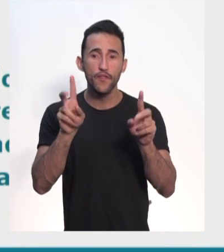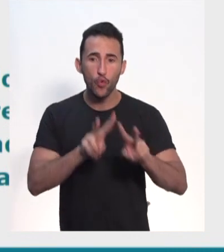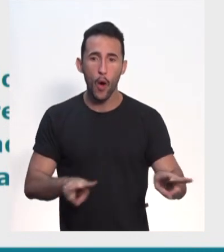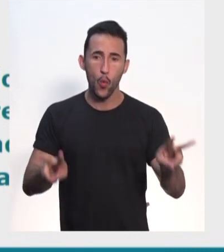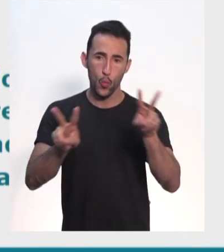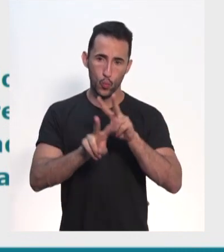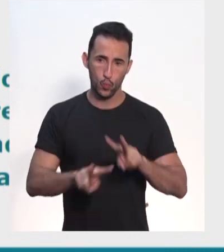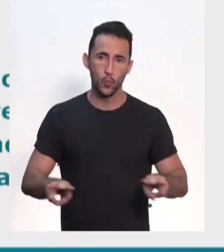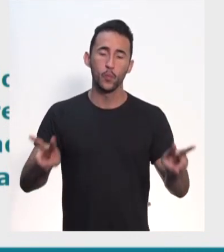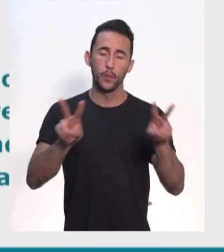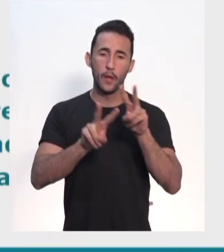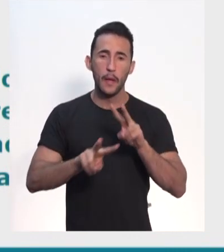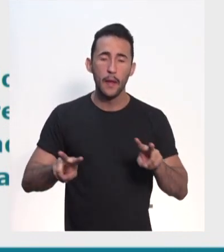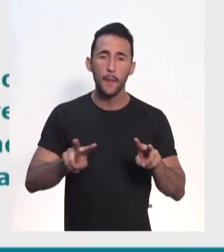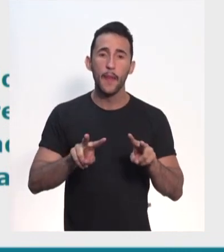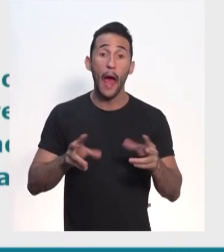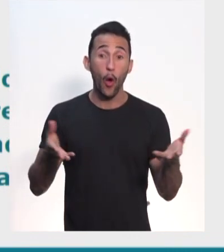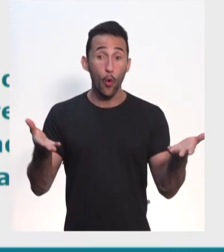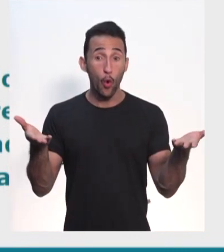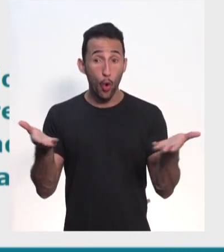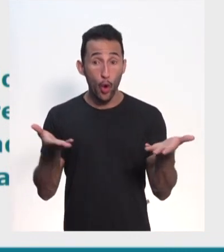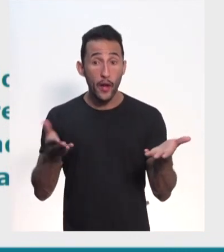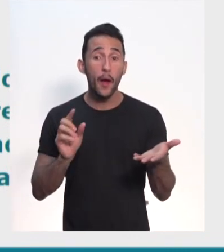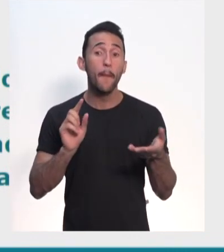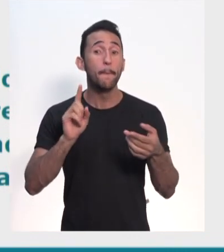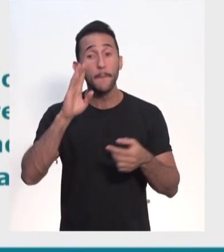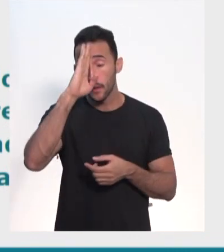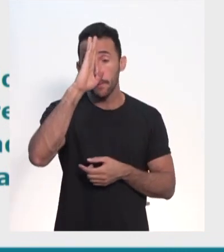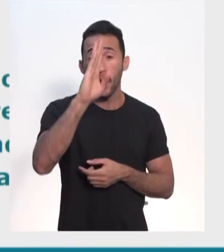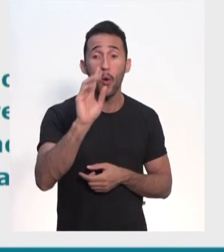para o professor e para o aluno, no ensino